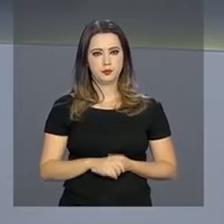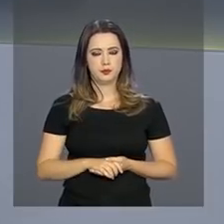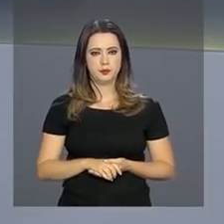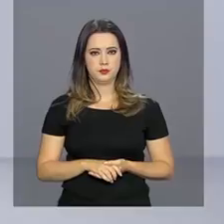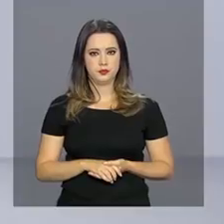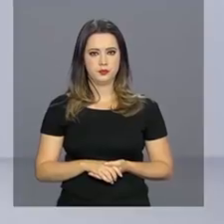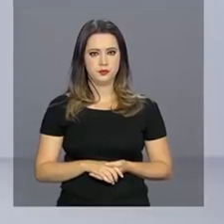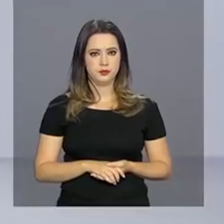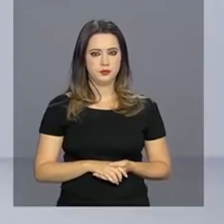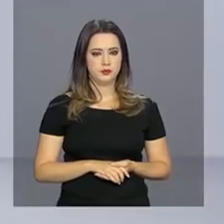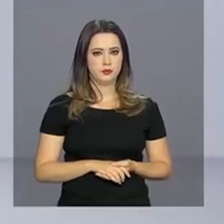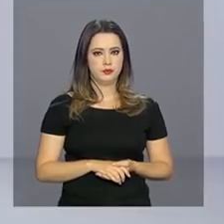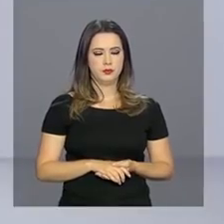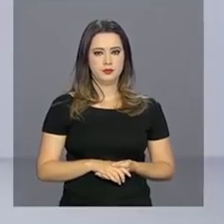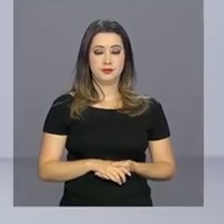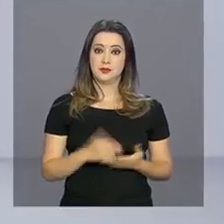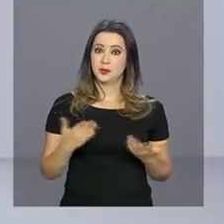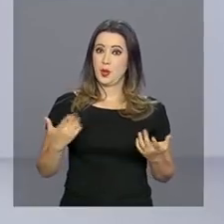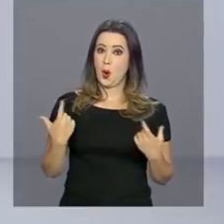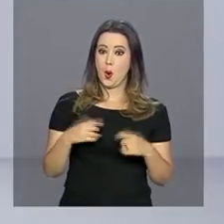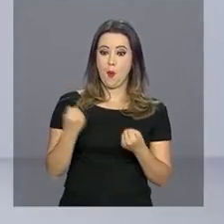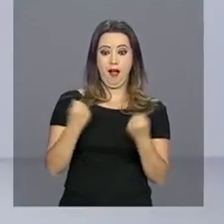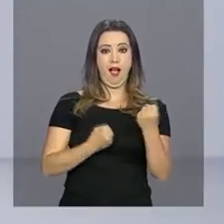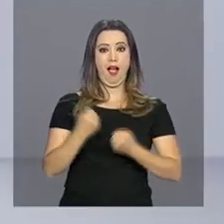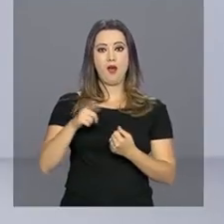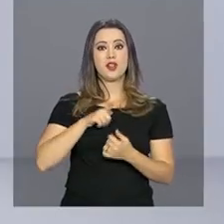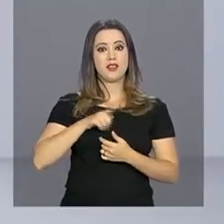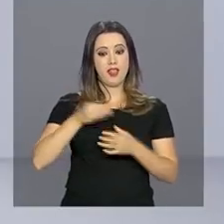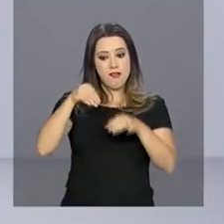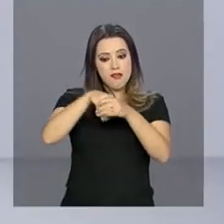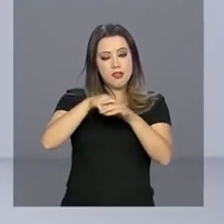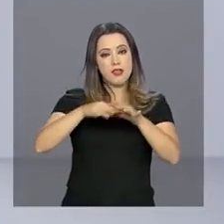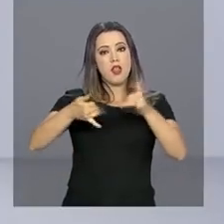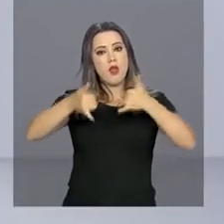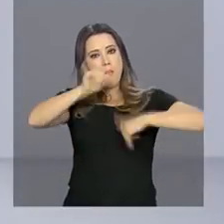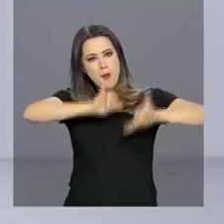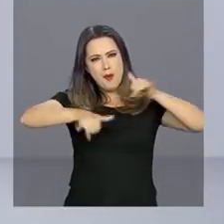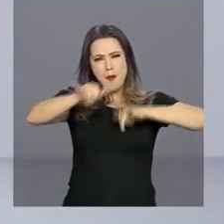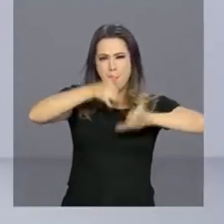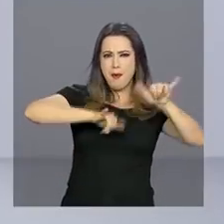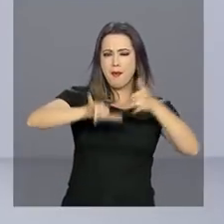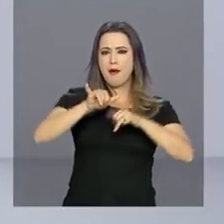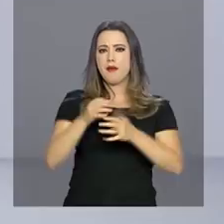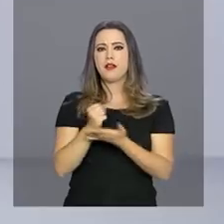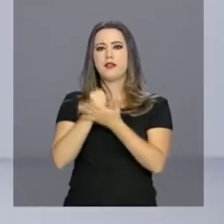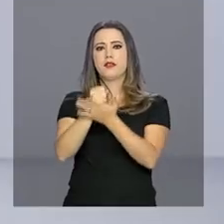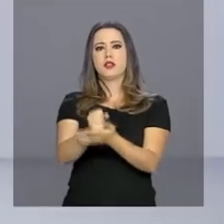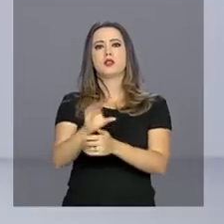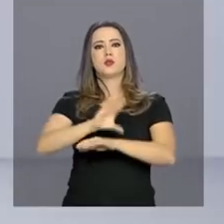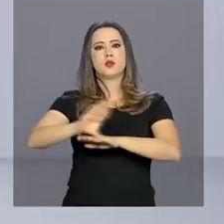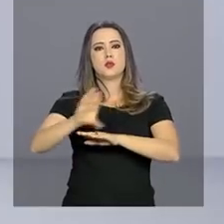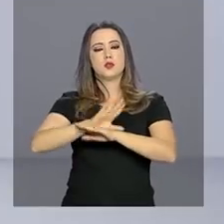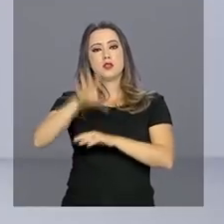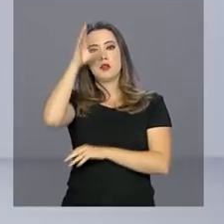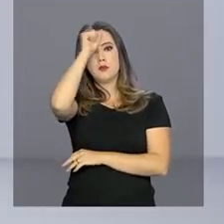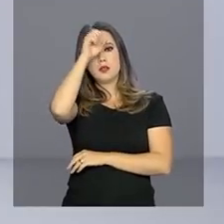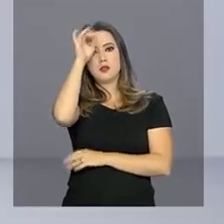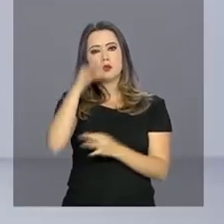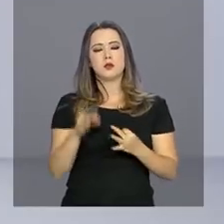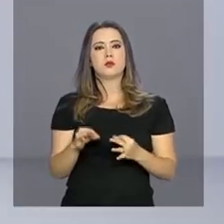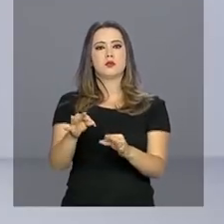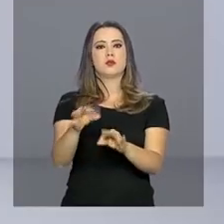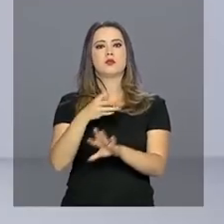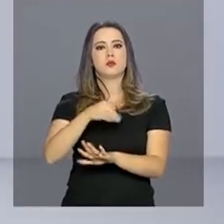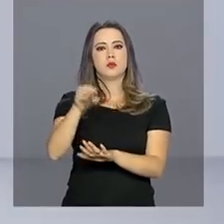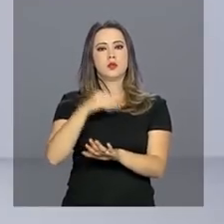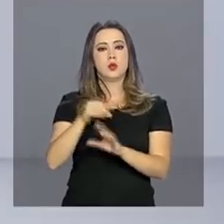R$ 3,6 bilhões. Um laboratório móvel que oferece cursos e capacitação para estudantes que desejam aprender sobre tecnologias